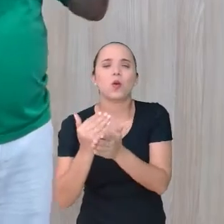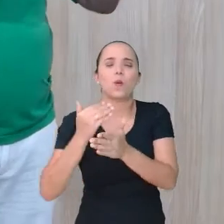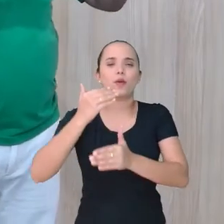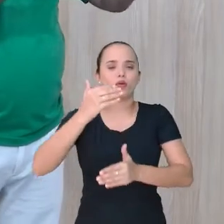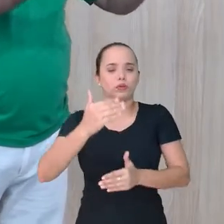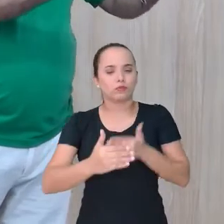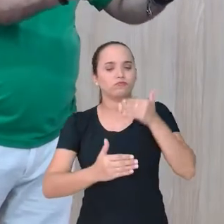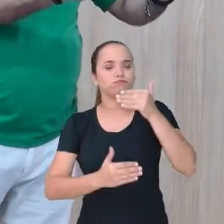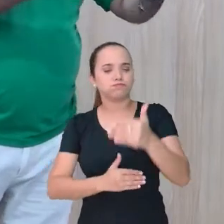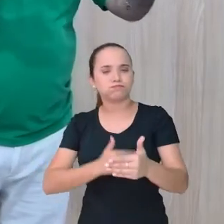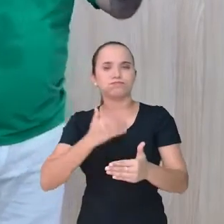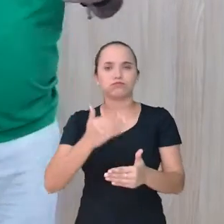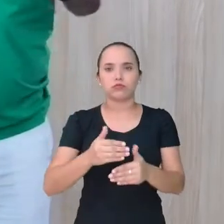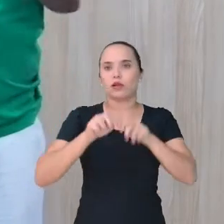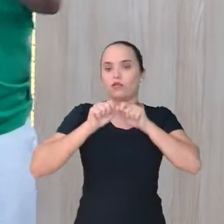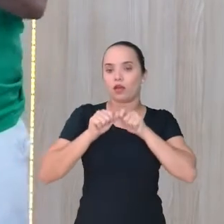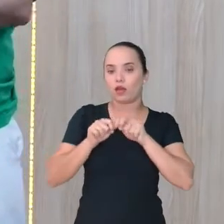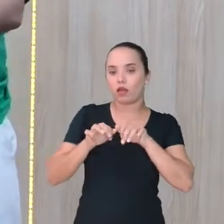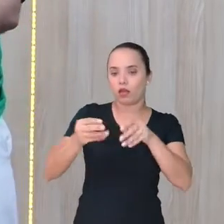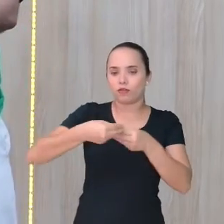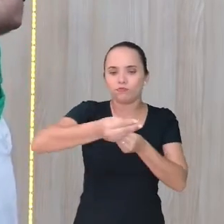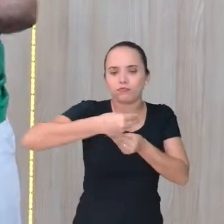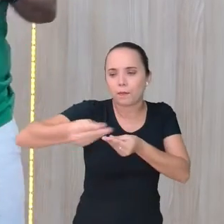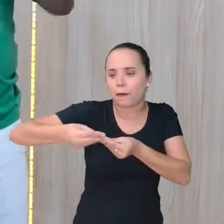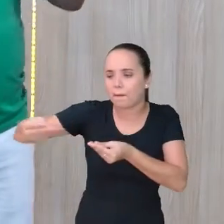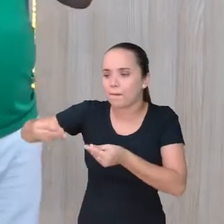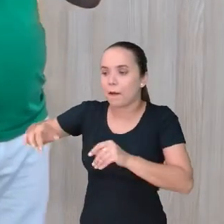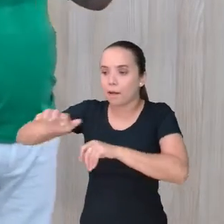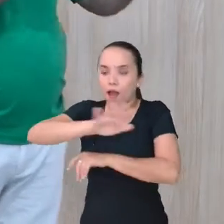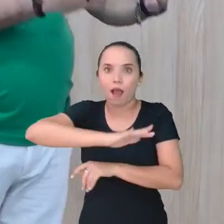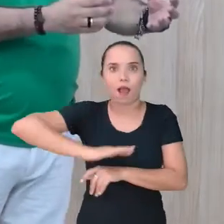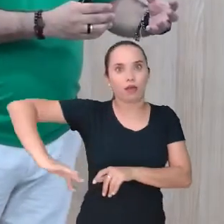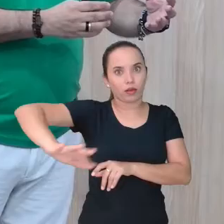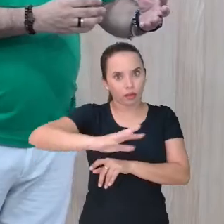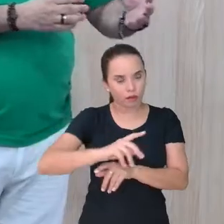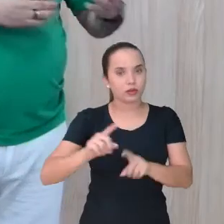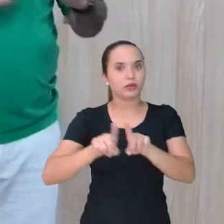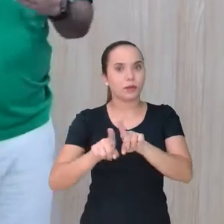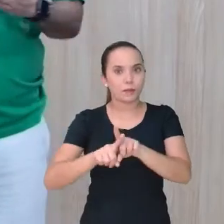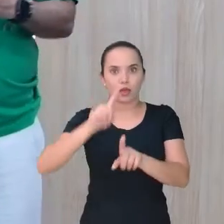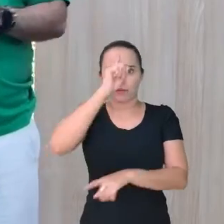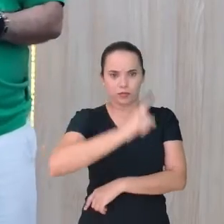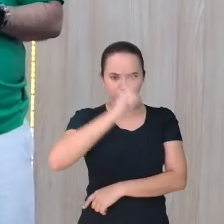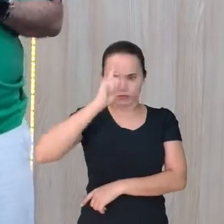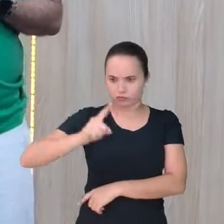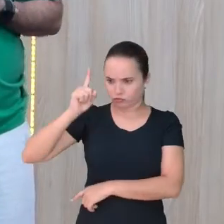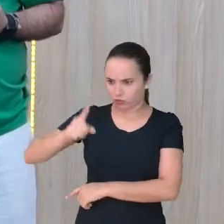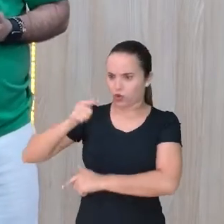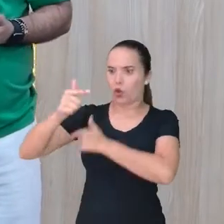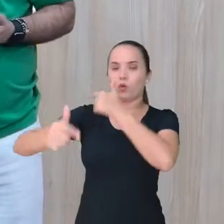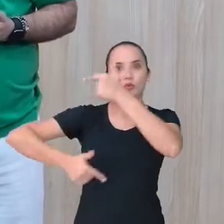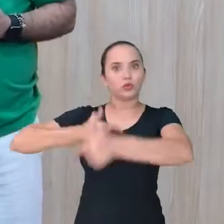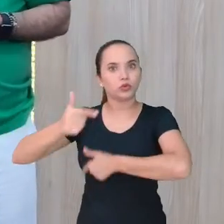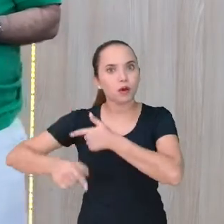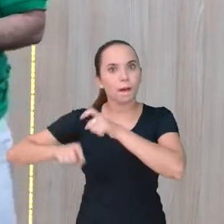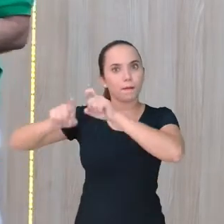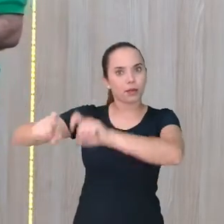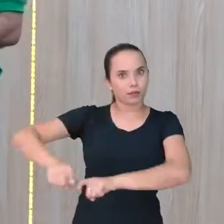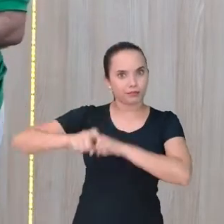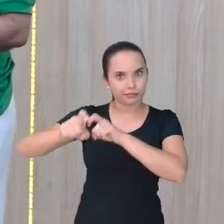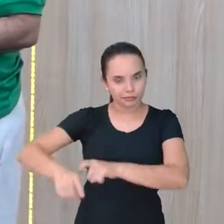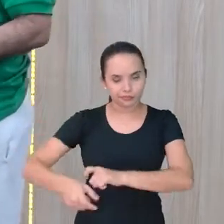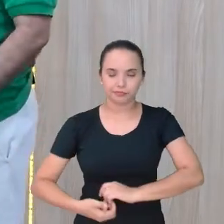ou seja, ele vai distribuir terras ali para a população e estabelecer ali um trabalho agrícola,